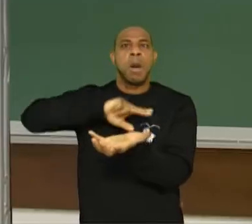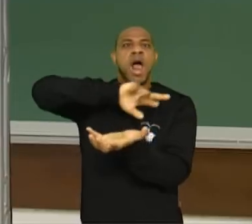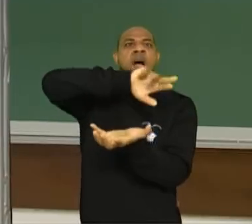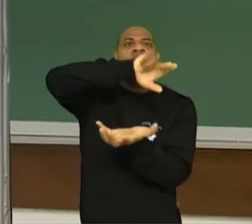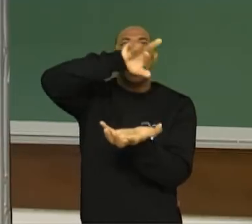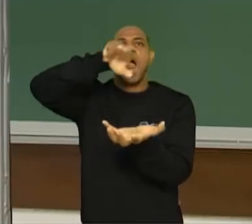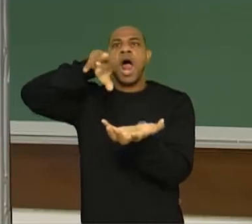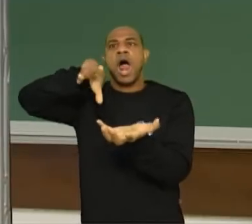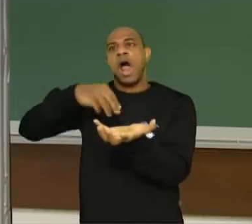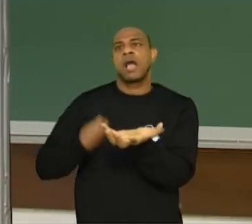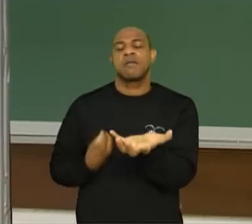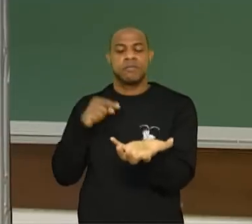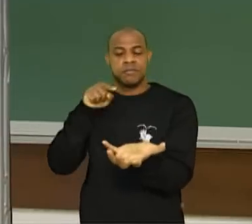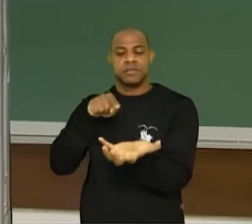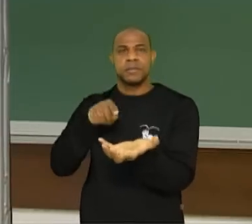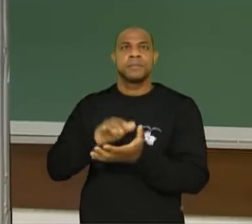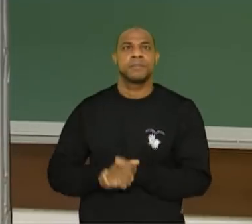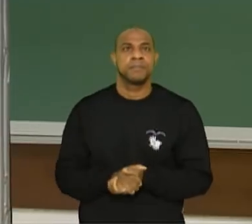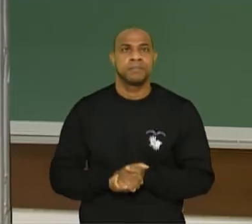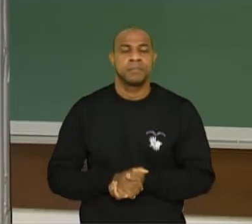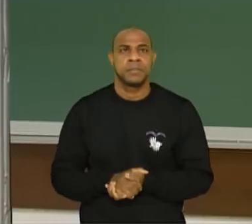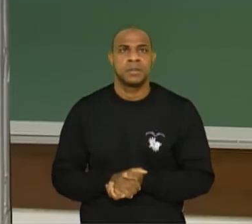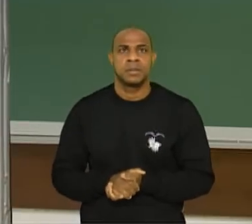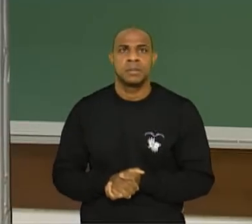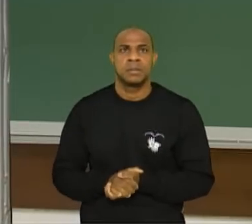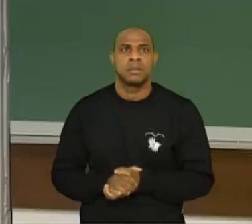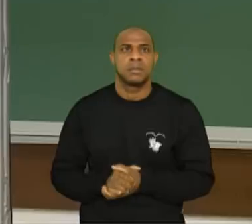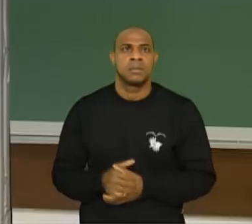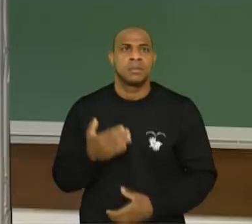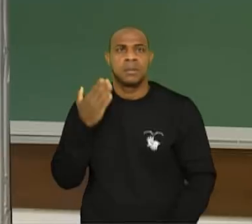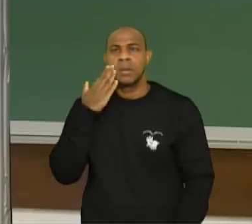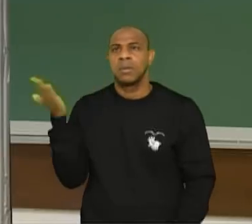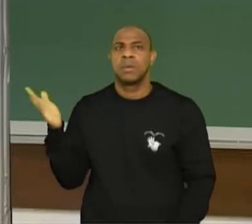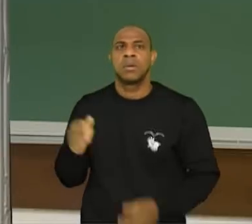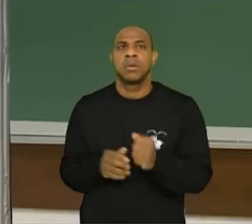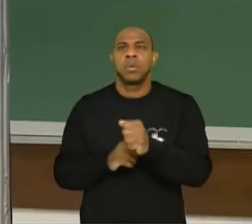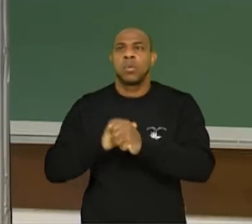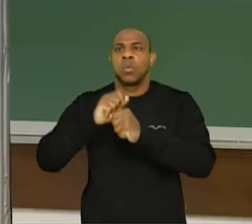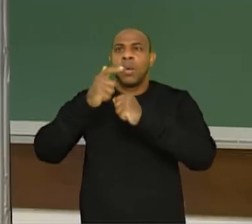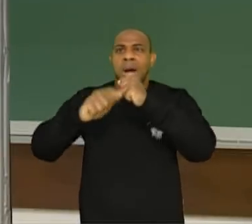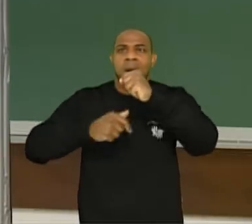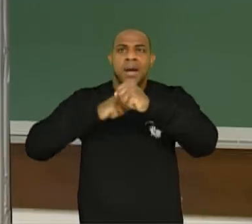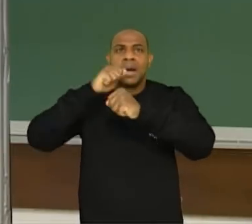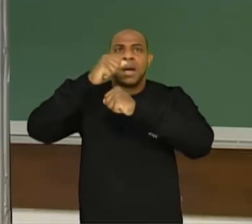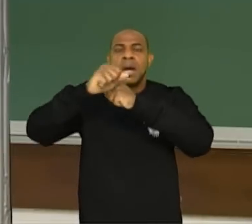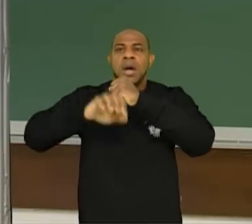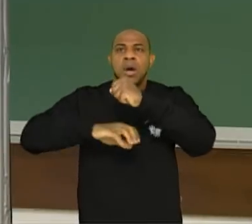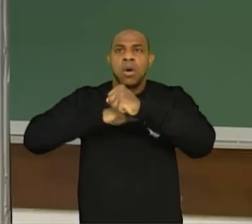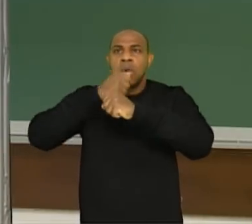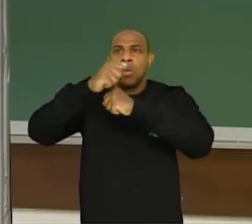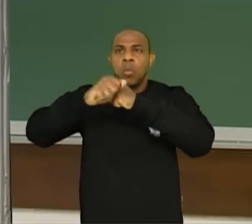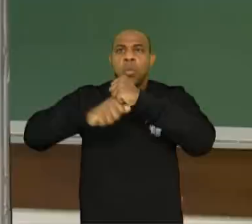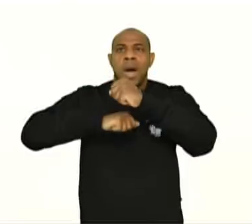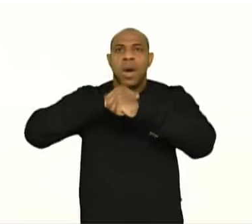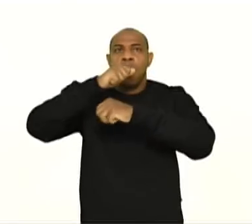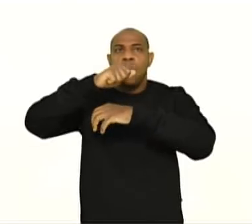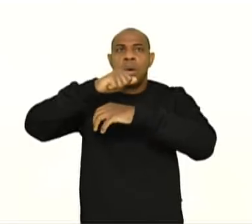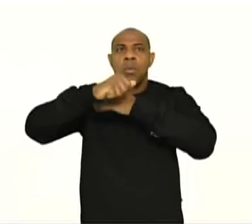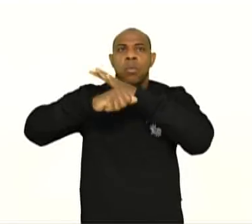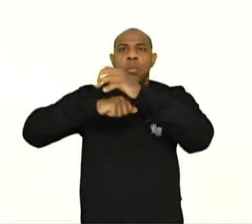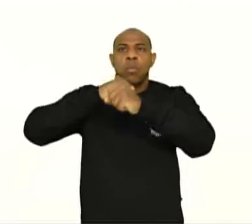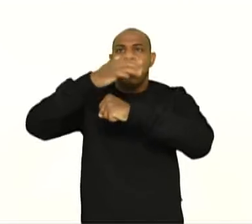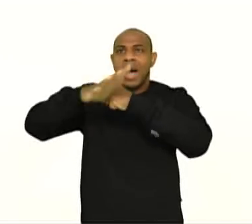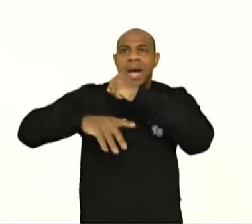nosso planeta. Beleza. O átomo, gente, a menor partícula lá que eu falei para vocês, ele também tem subpartículas